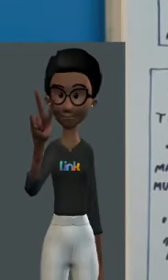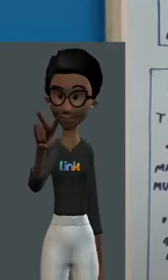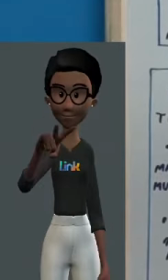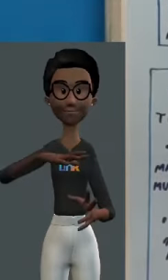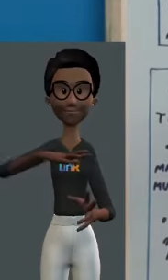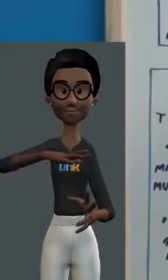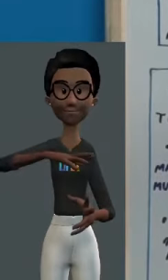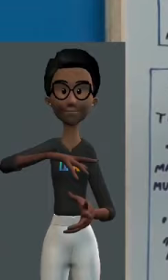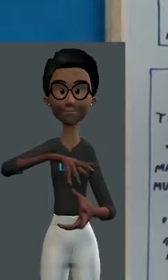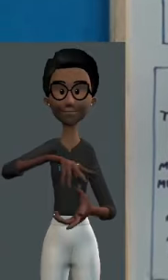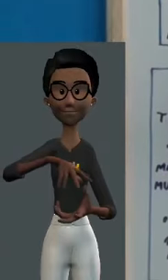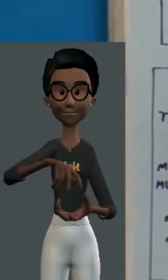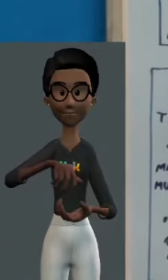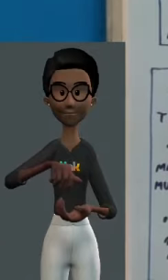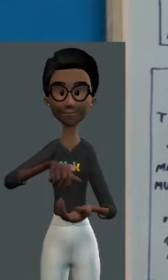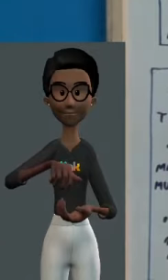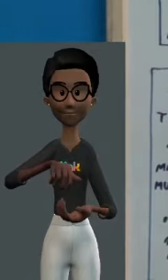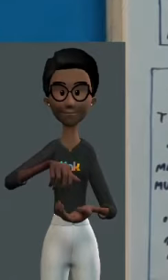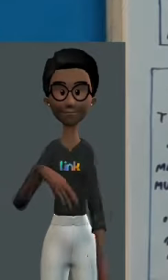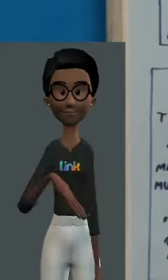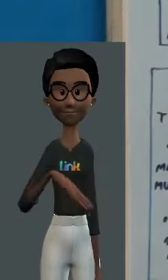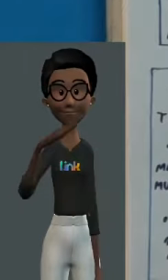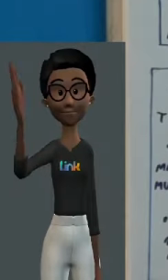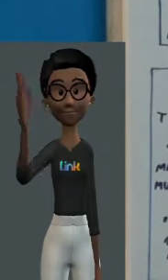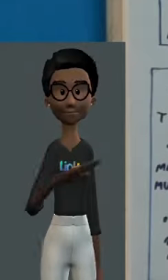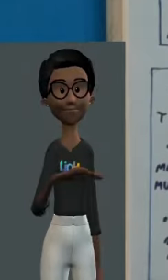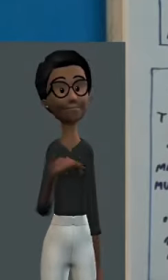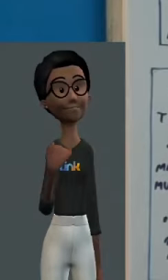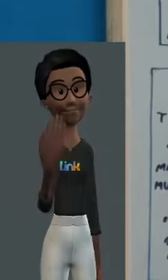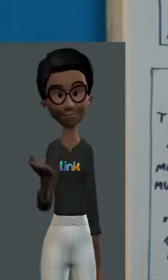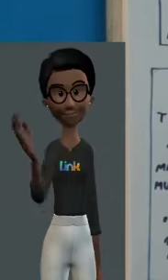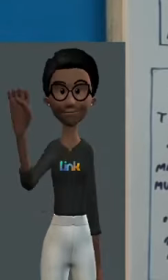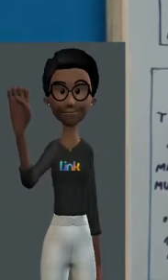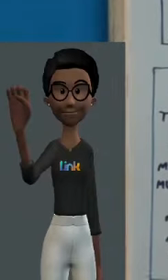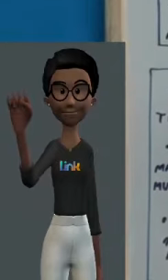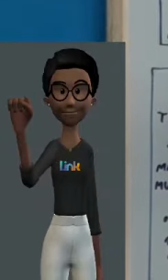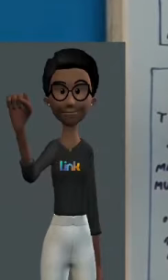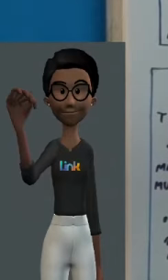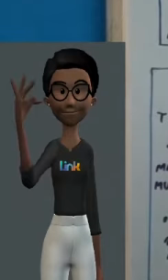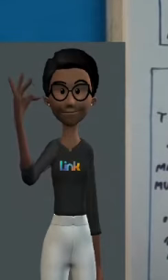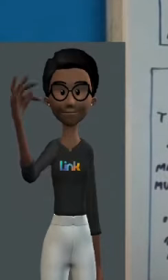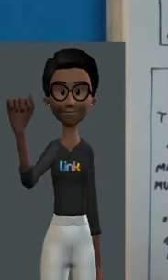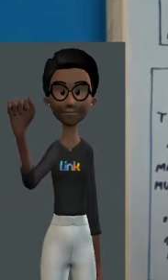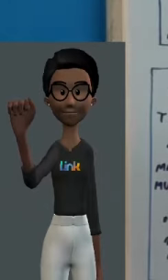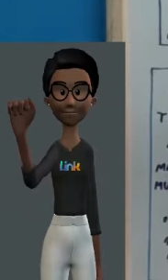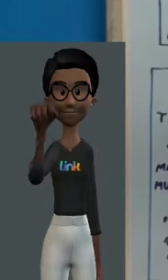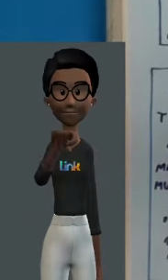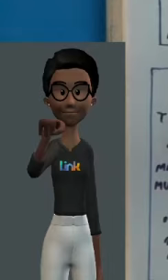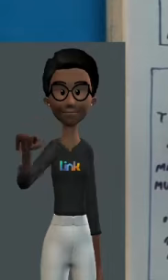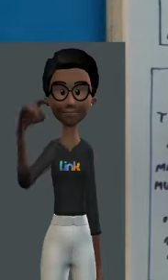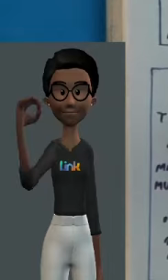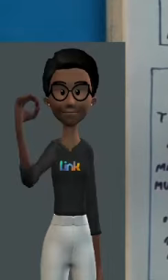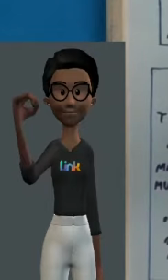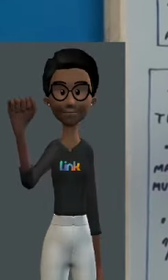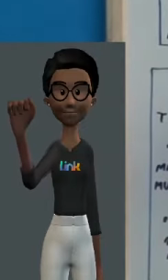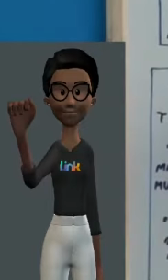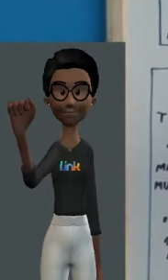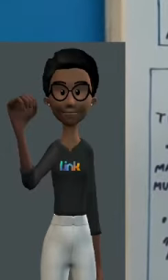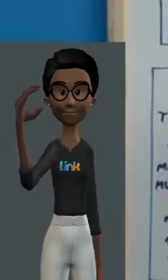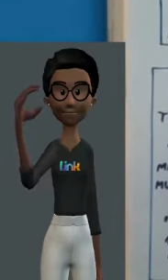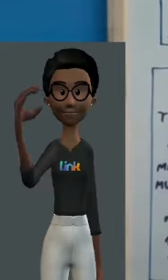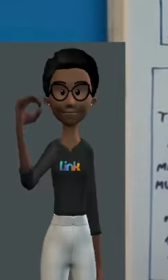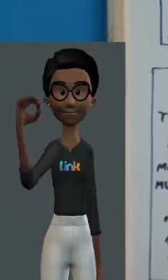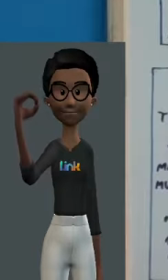seja, basicamente os prisioneiros viam cópias imperfeitas do mundo sensível e o mito nos diz que o homem só